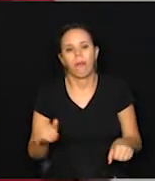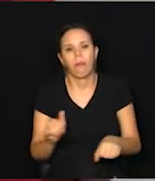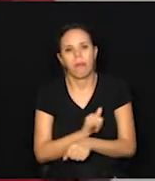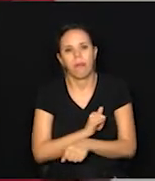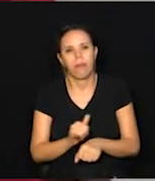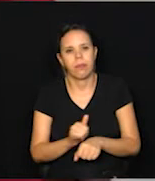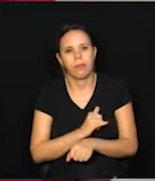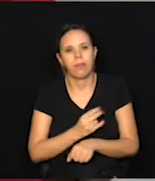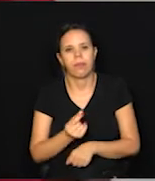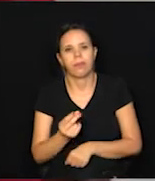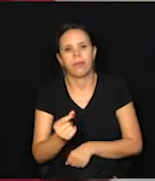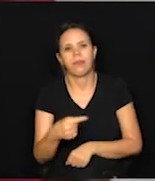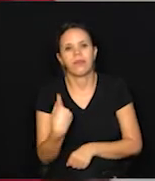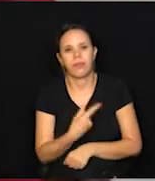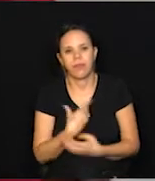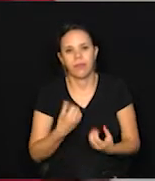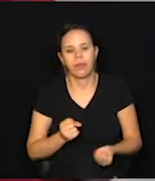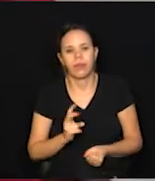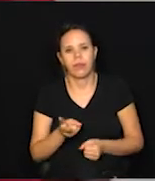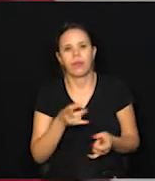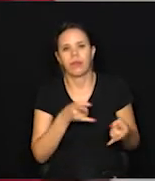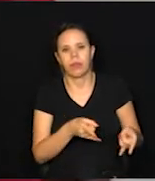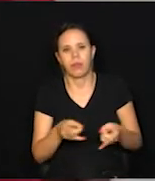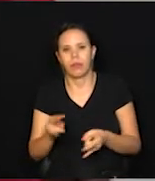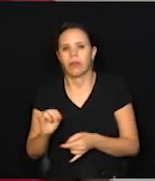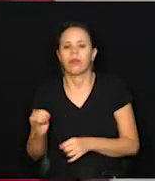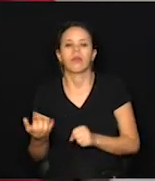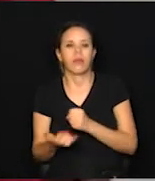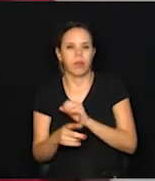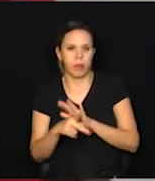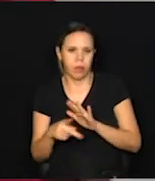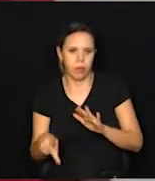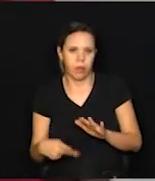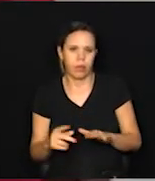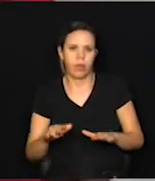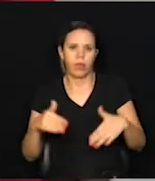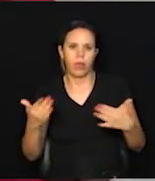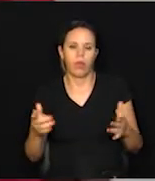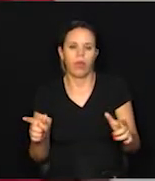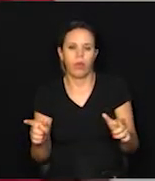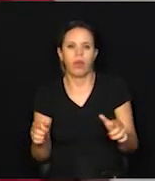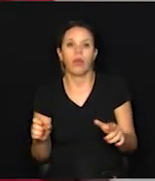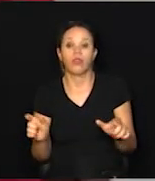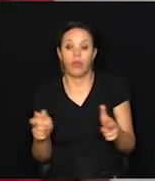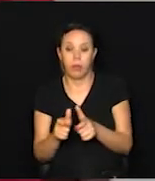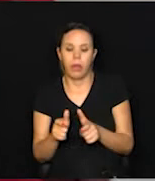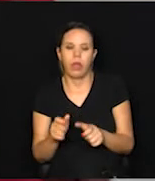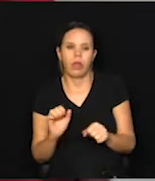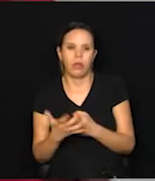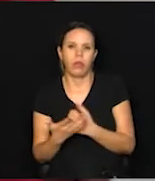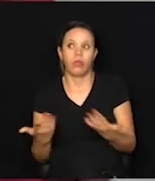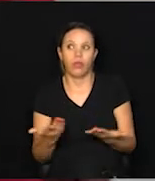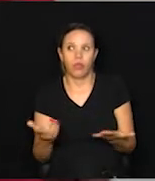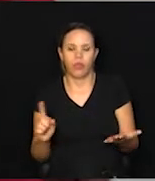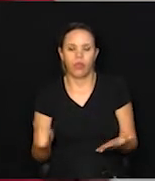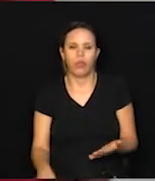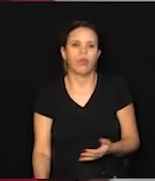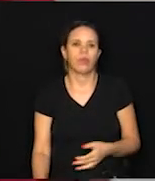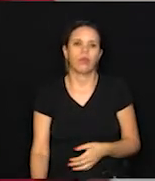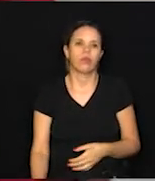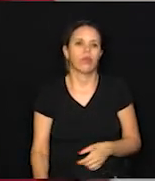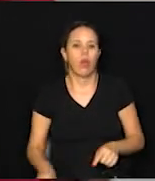a longo prazo, nós vamos manter leitos COVID mesmo fora das ondas, não na quantitativa que a gente tem hoje, mas